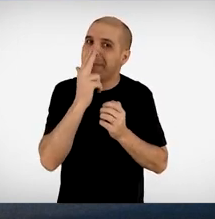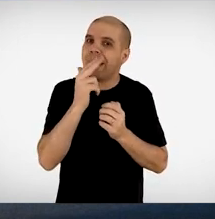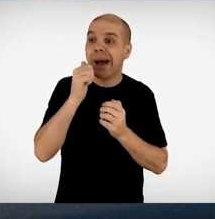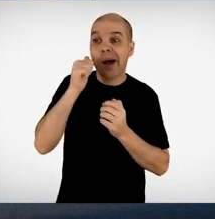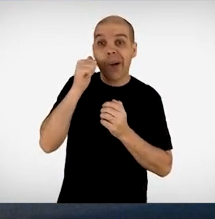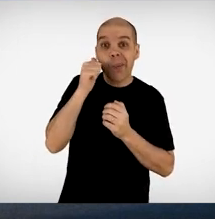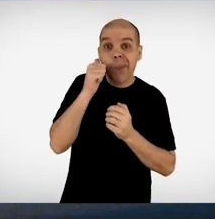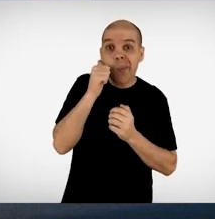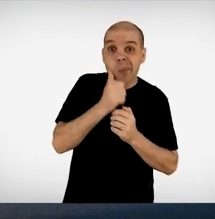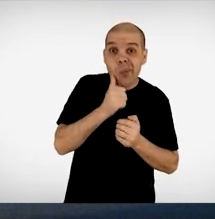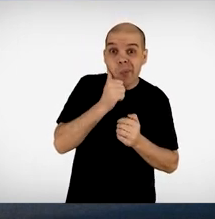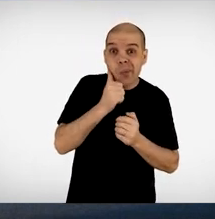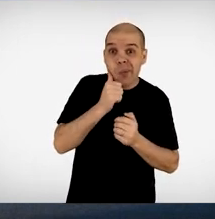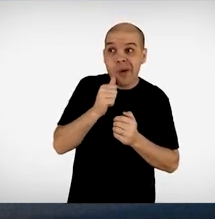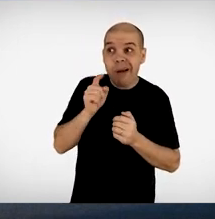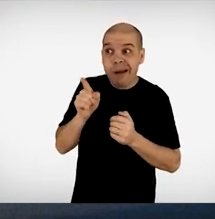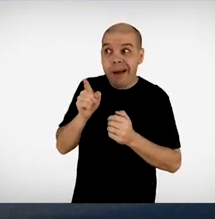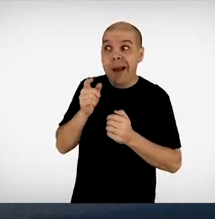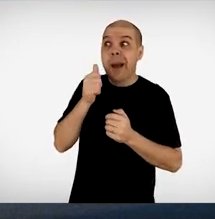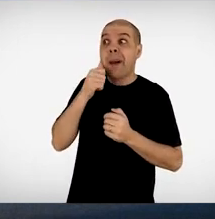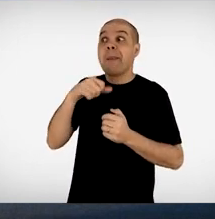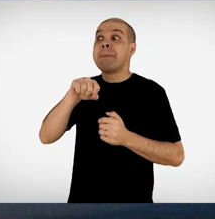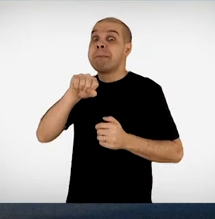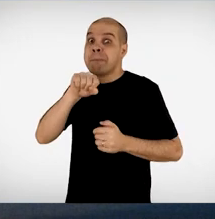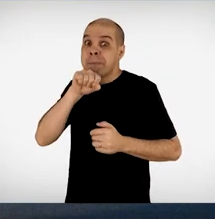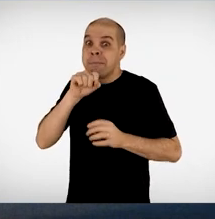assim, todos os meus temas de análise aqui...